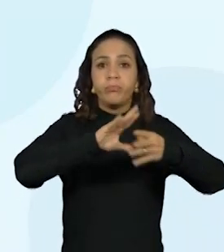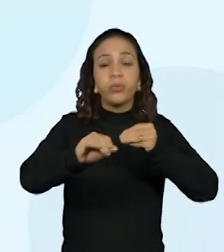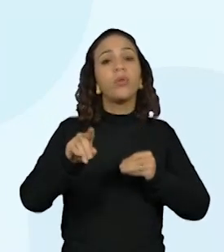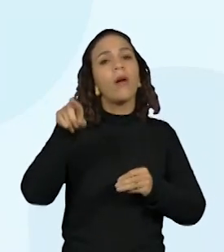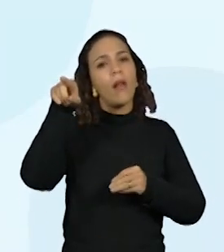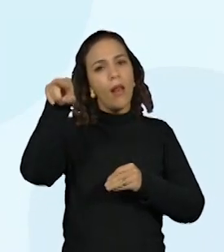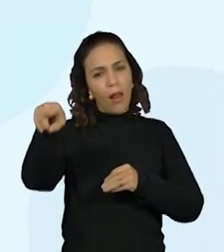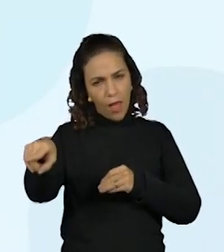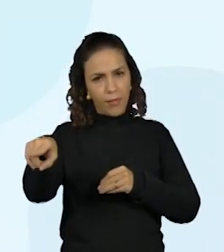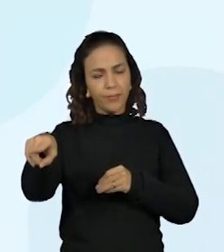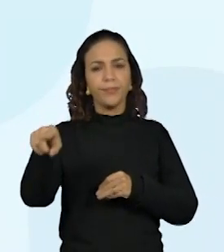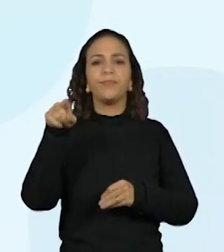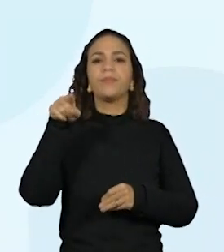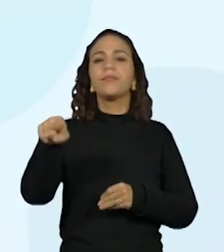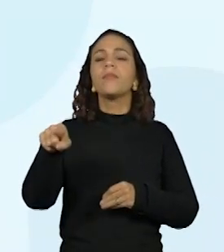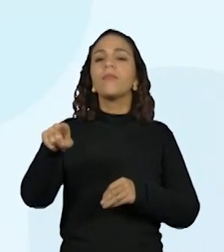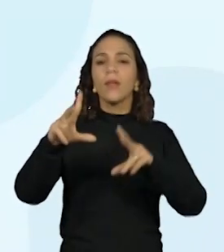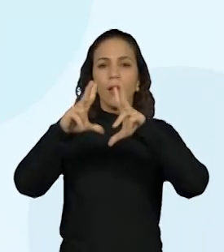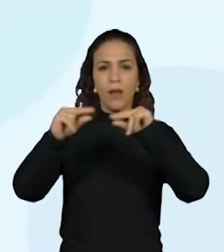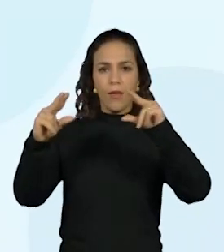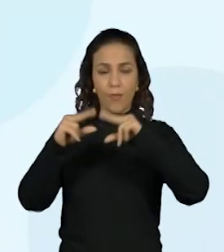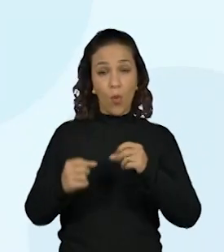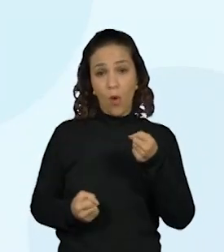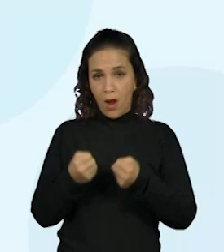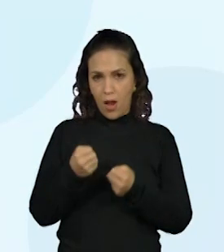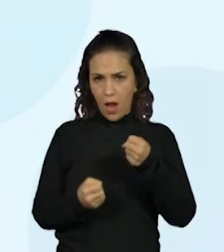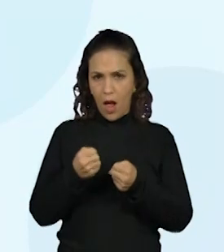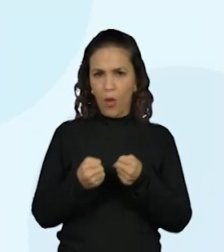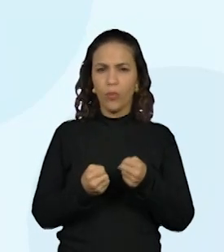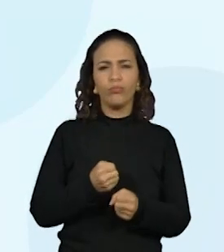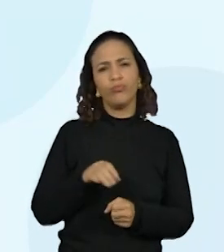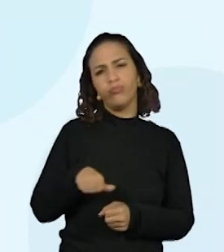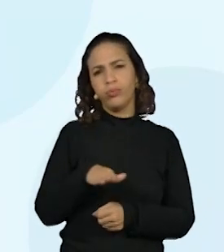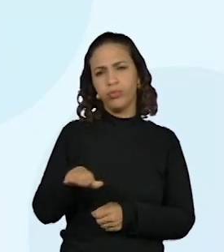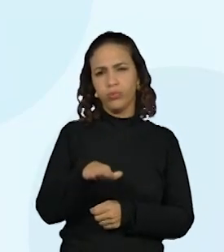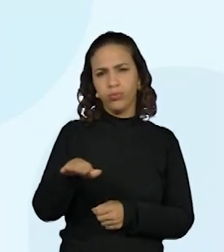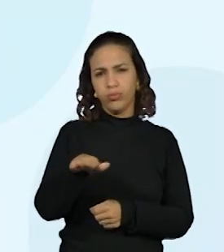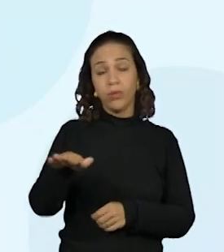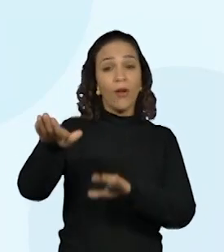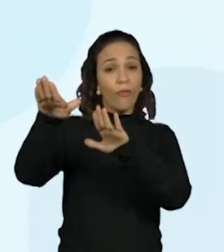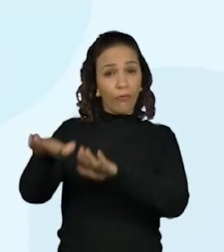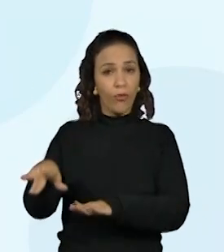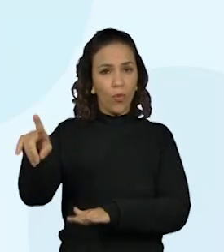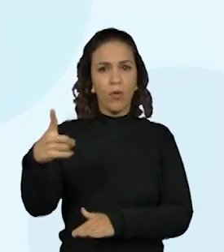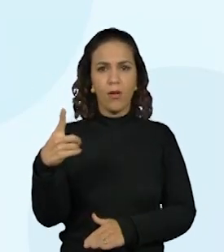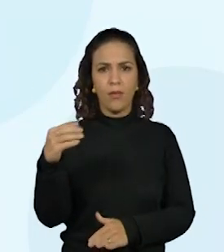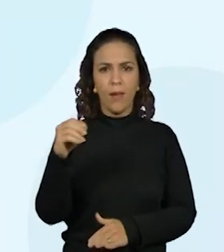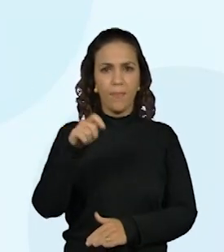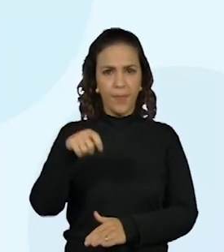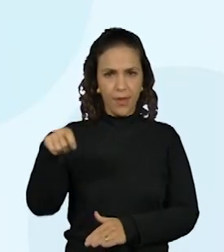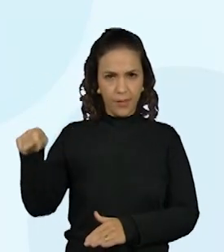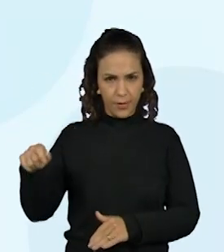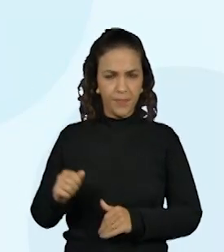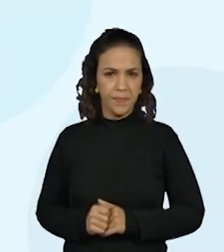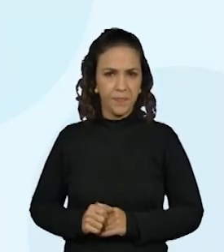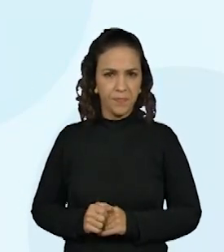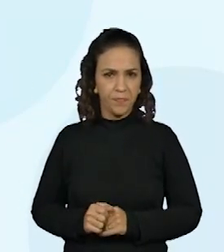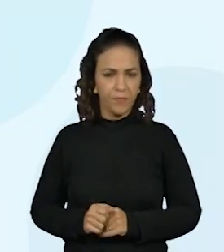Líbano, de carro. Ficamos 10 meses lá. Durante esse